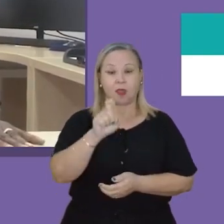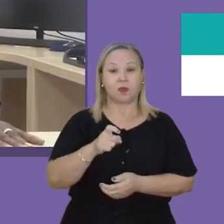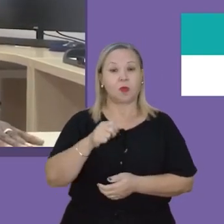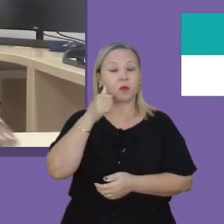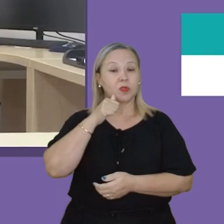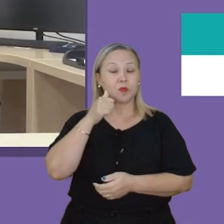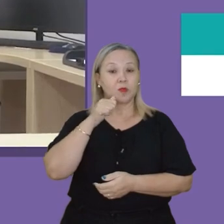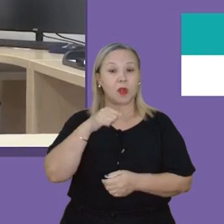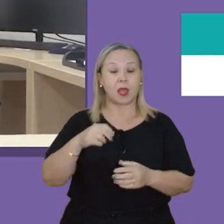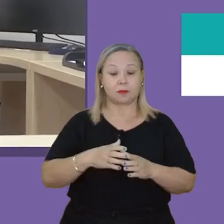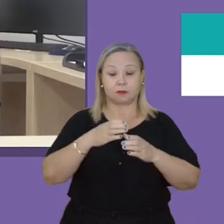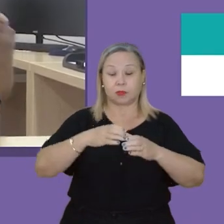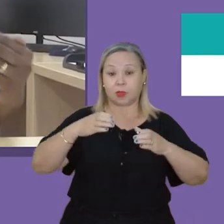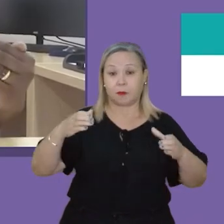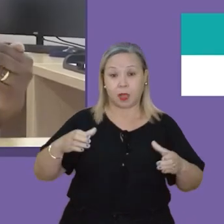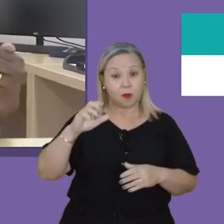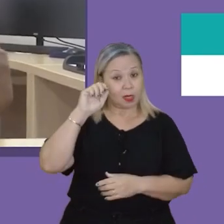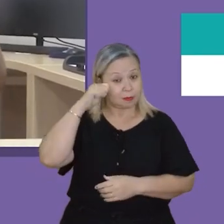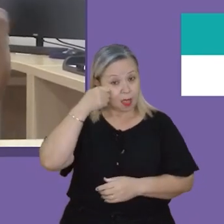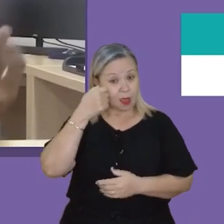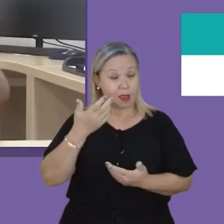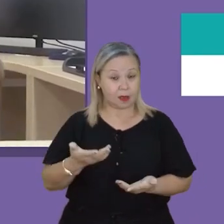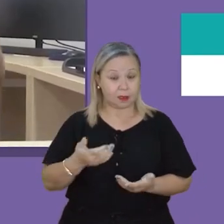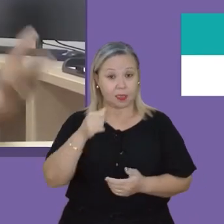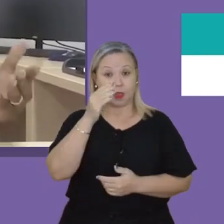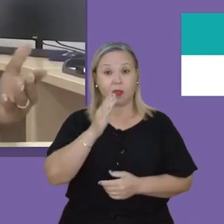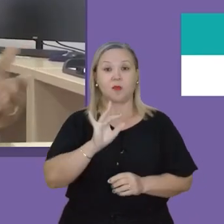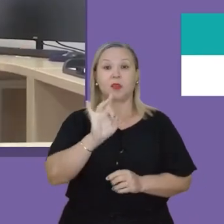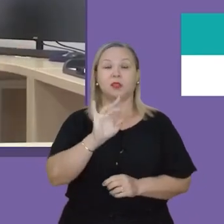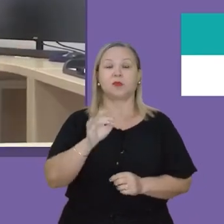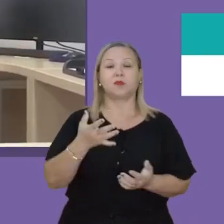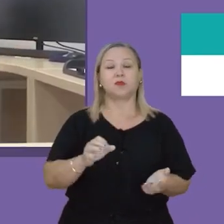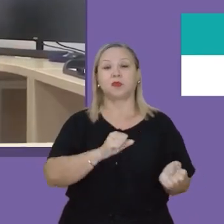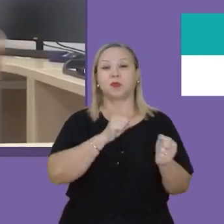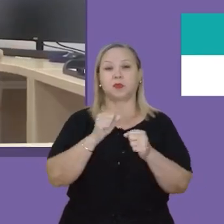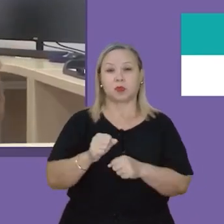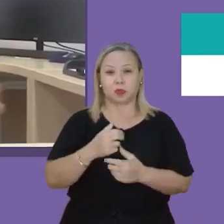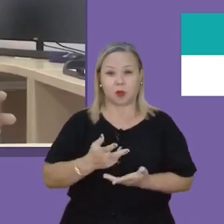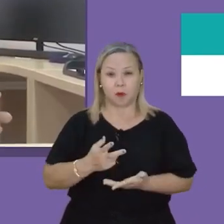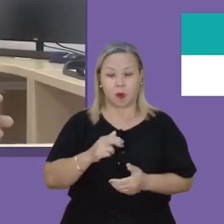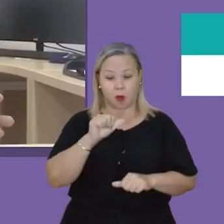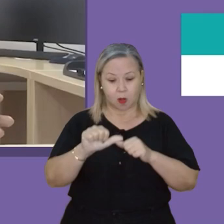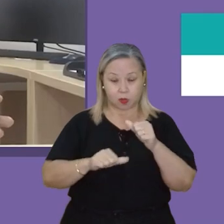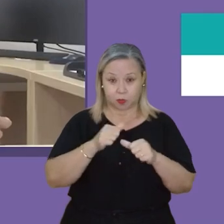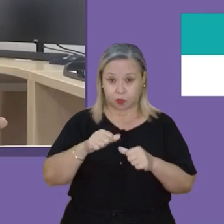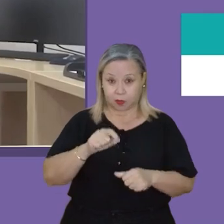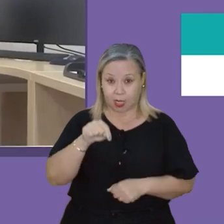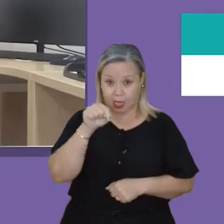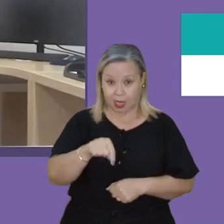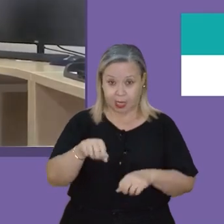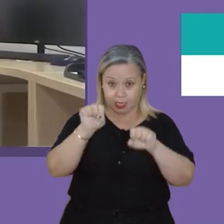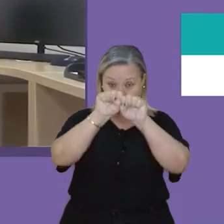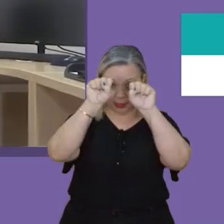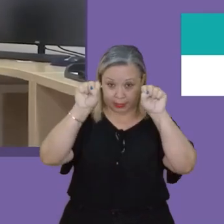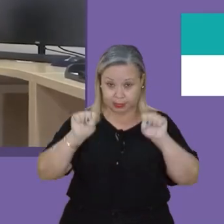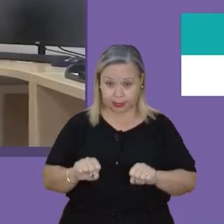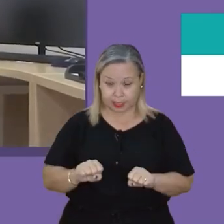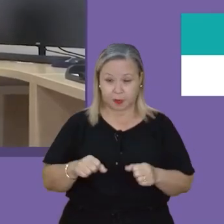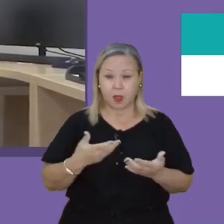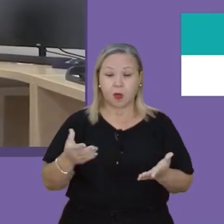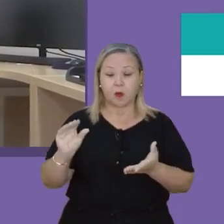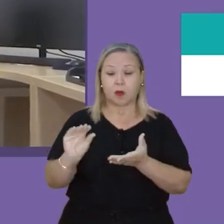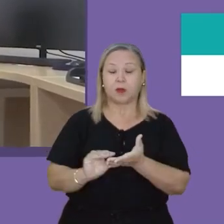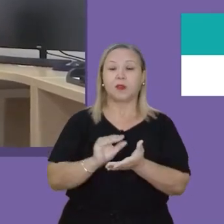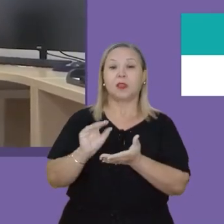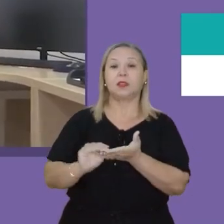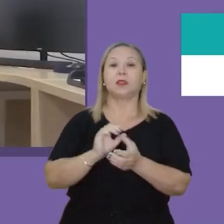negra. Então, o Brasil só pode mudar esse sistema quando ele